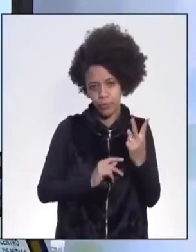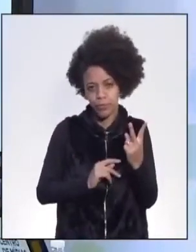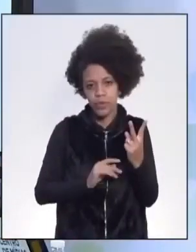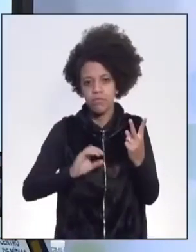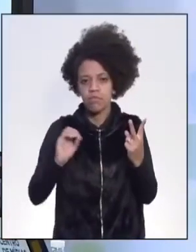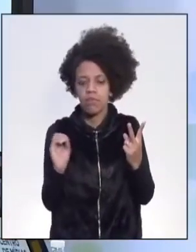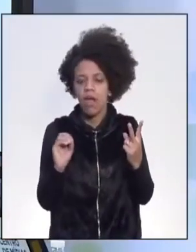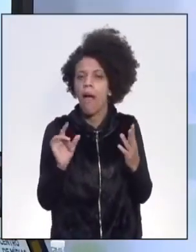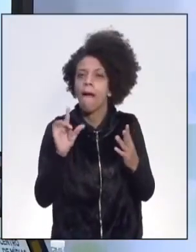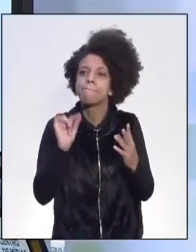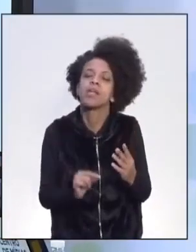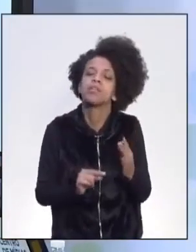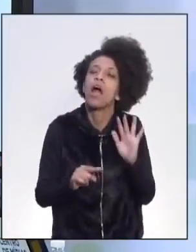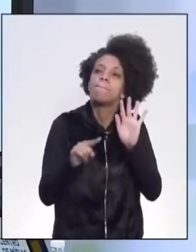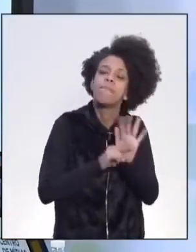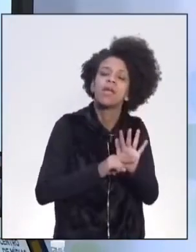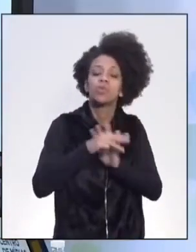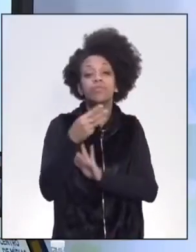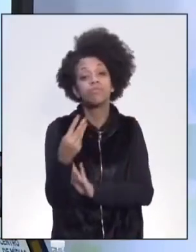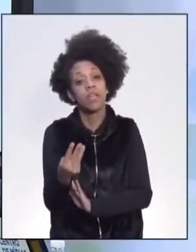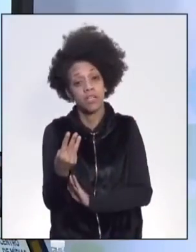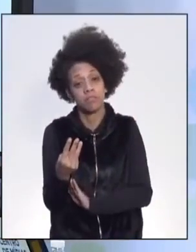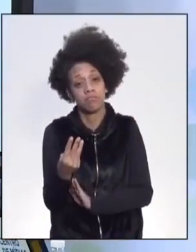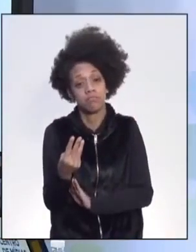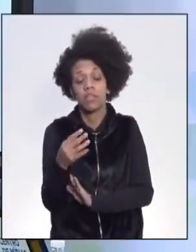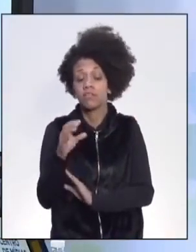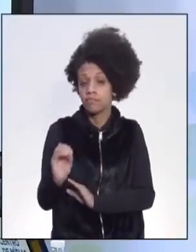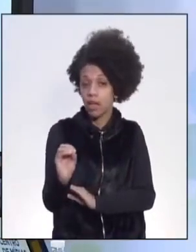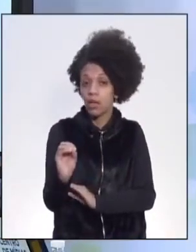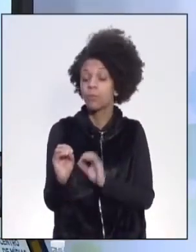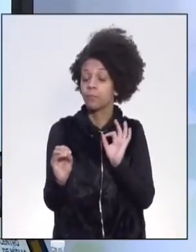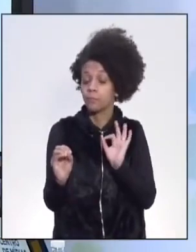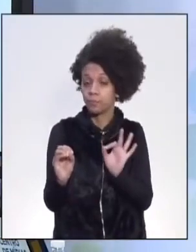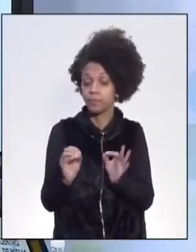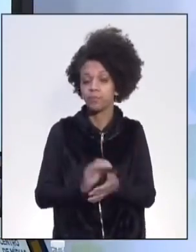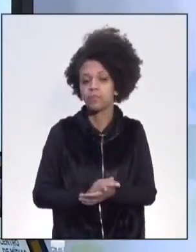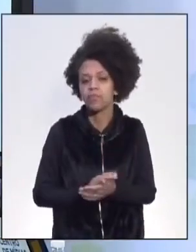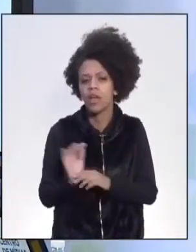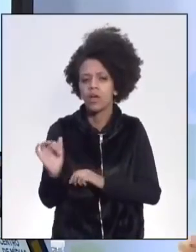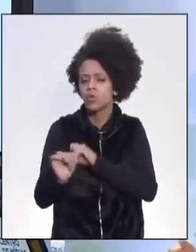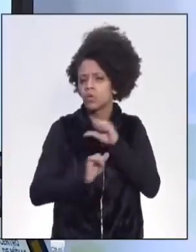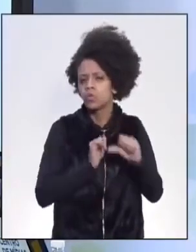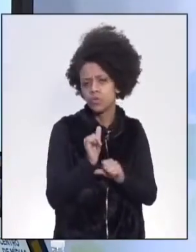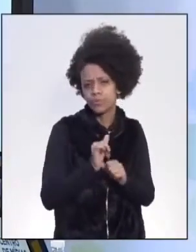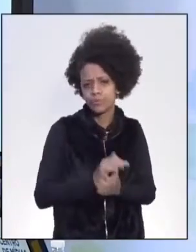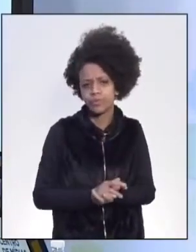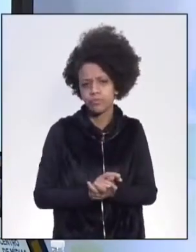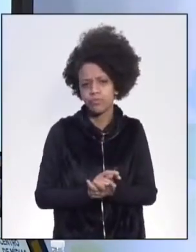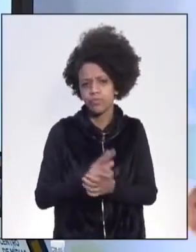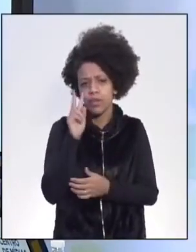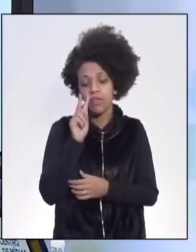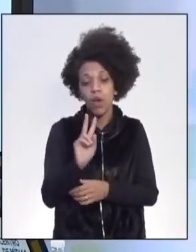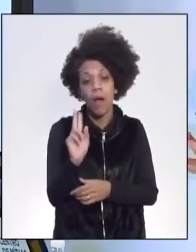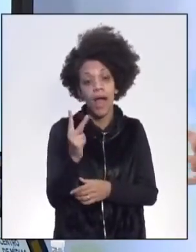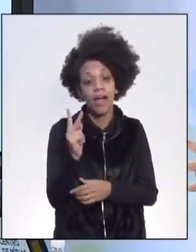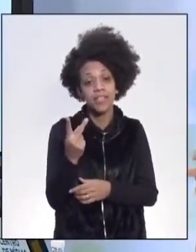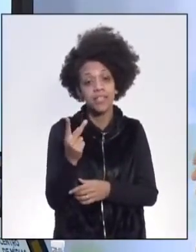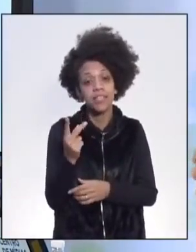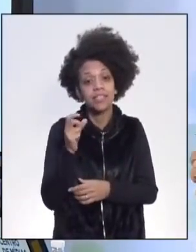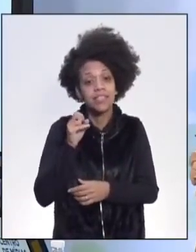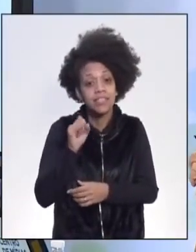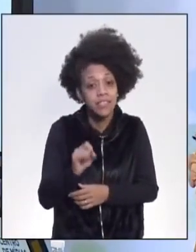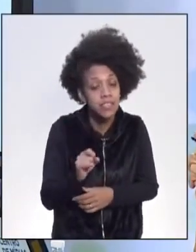meu H é menos 3. Vai ser menos 3 e 0. Legal. E o deslocamento, professora? A gente vai olhar para esse H. Se ele for